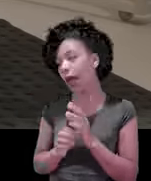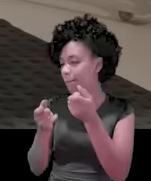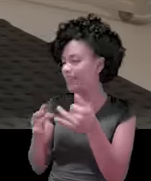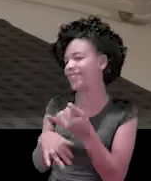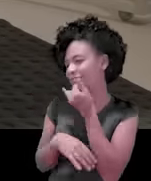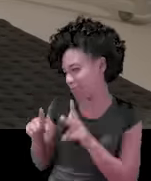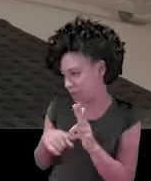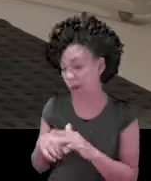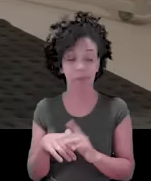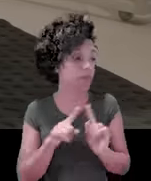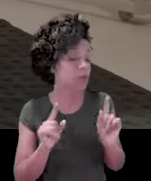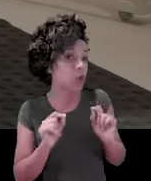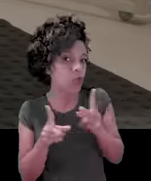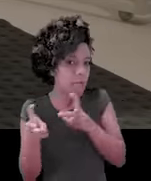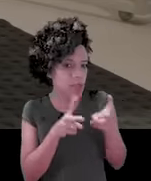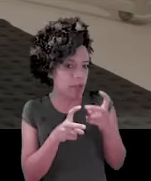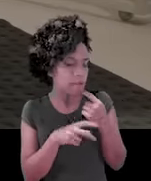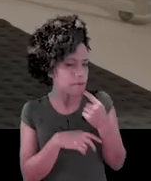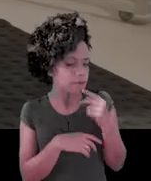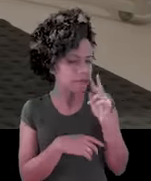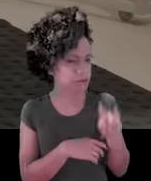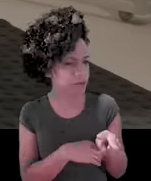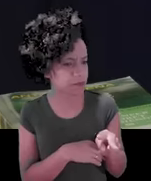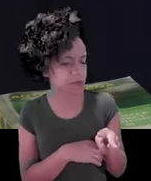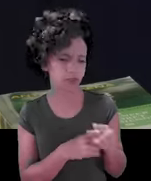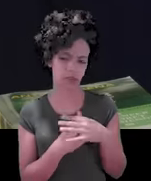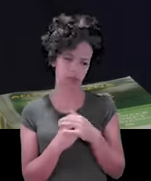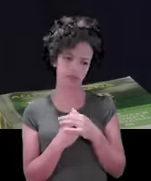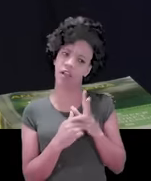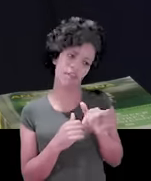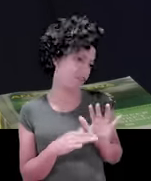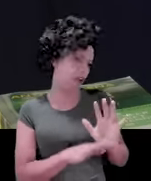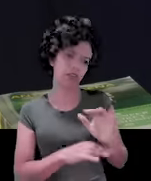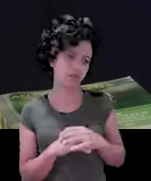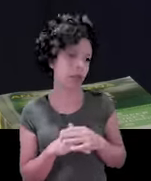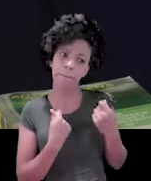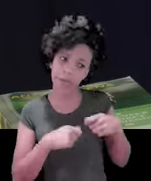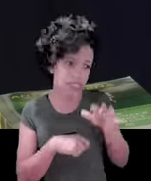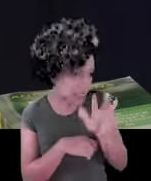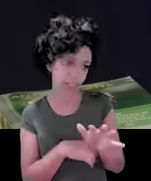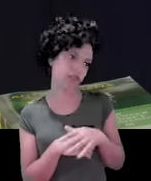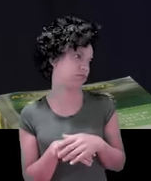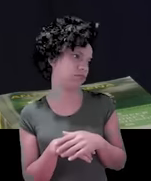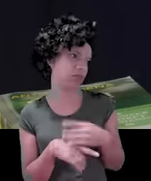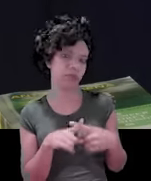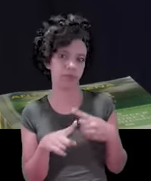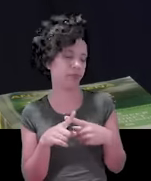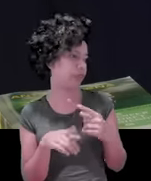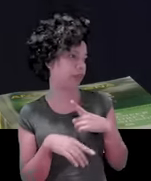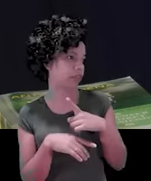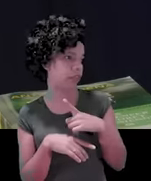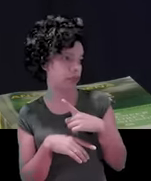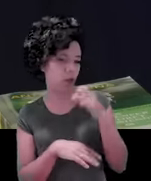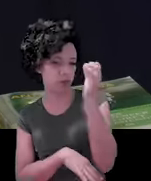a senhora me conta e aí cara quando eu olhei eu vi sim você vai se ver tem que ser aqui que entre